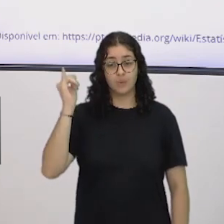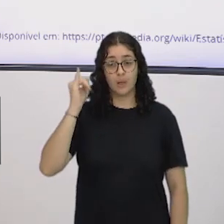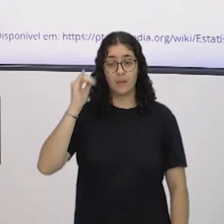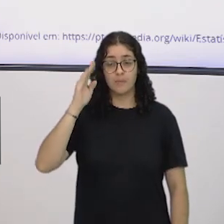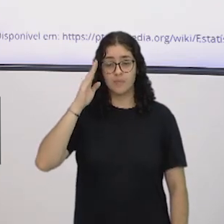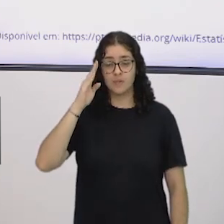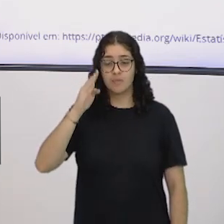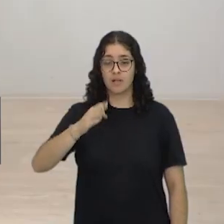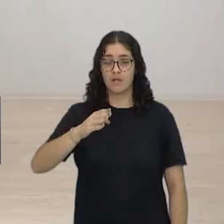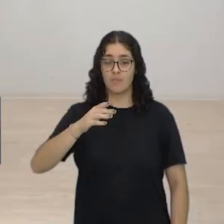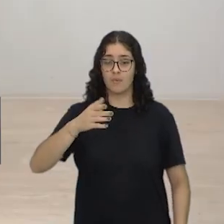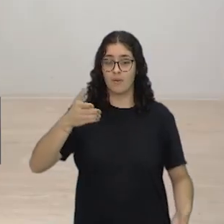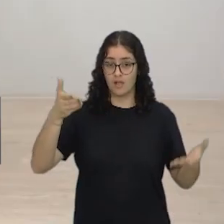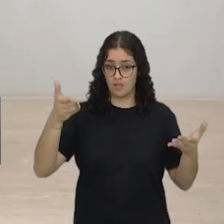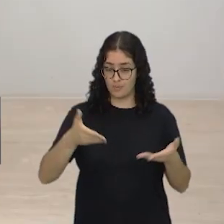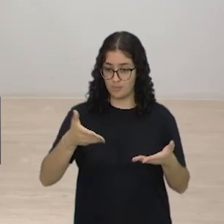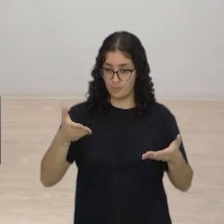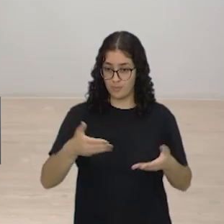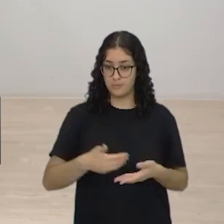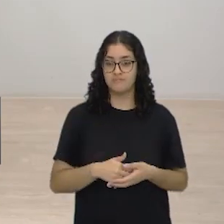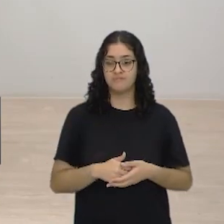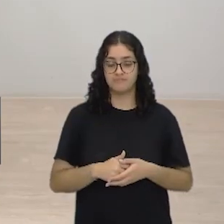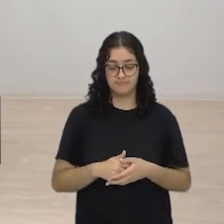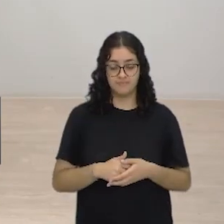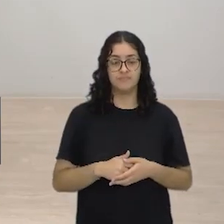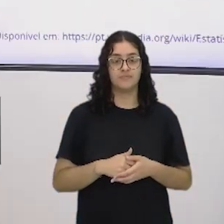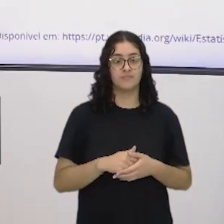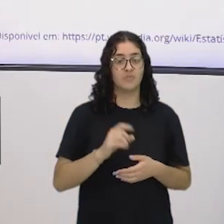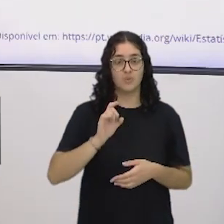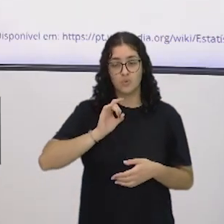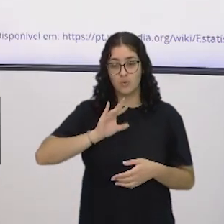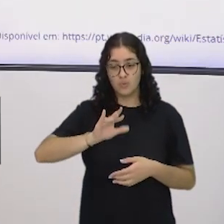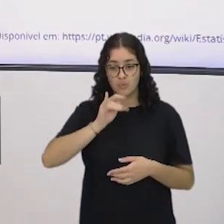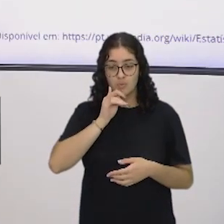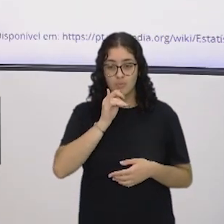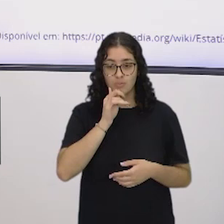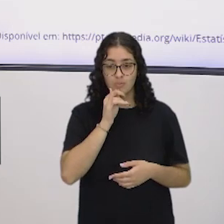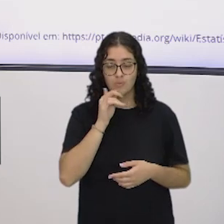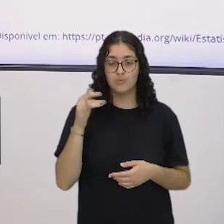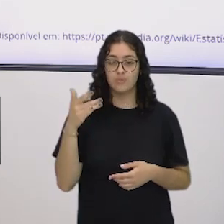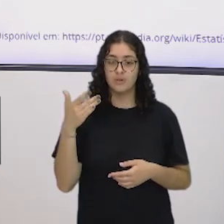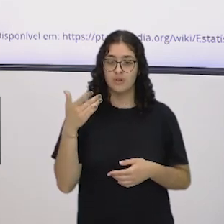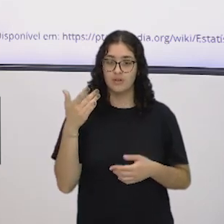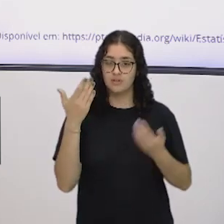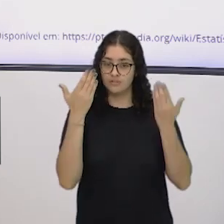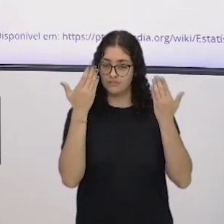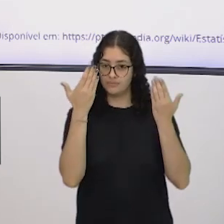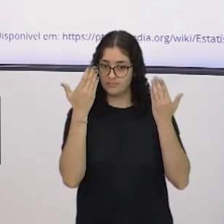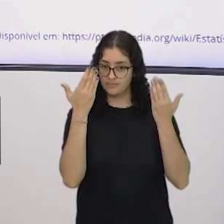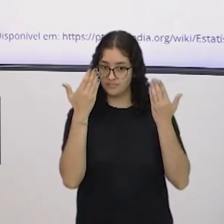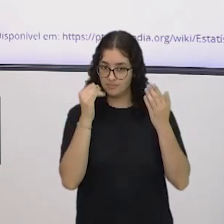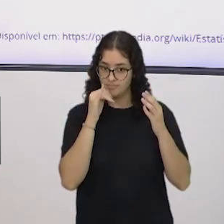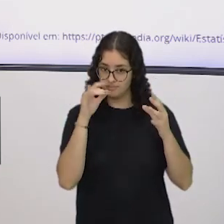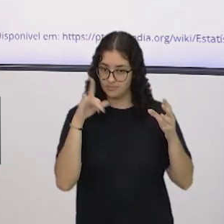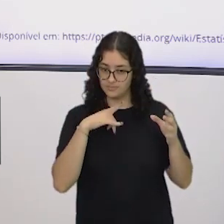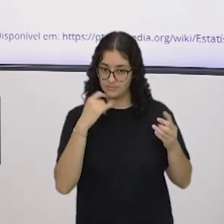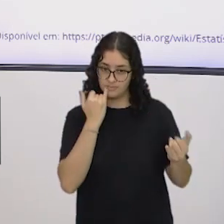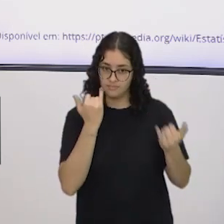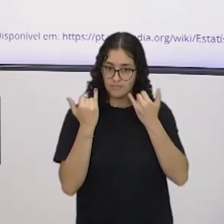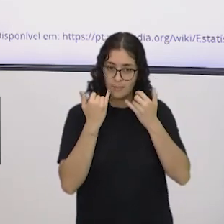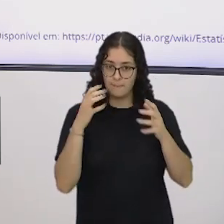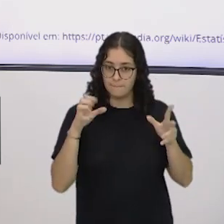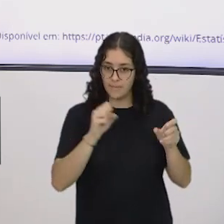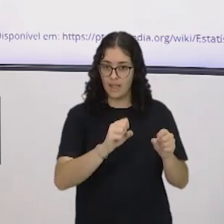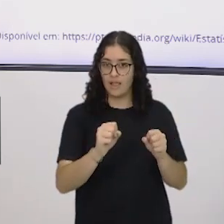na atualidade. Né? É verdade. Nós temos não só essa análise, essa coleta, análise e interpretação